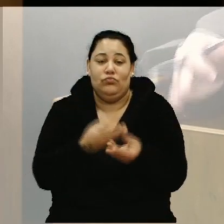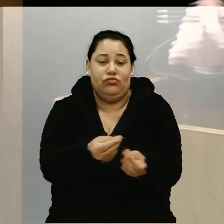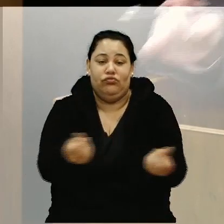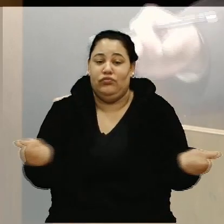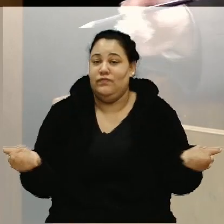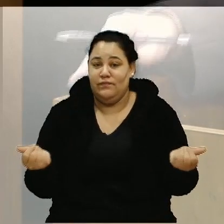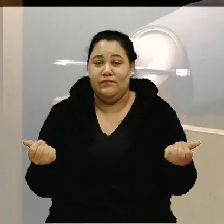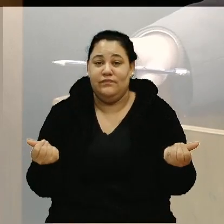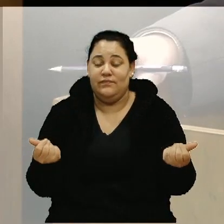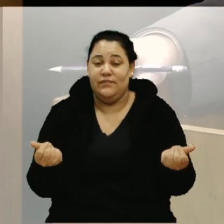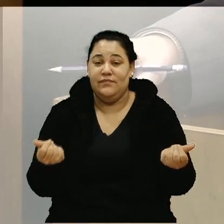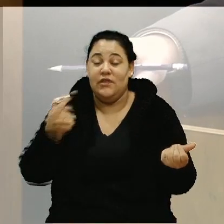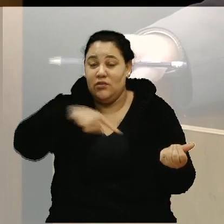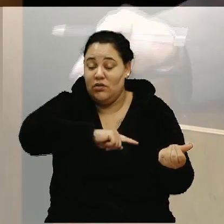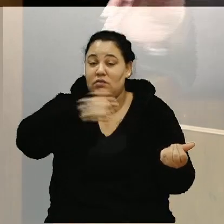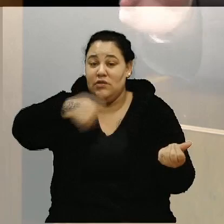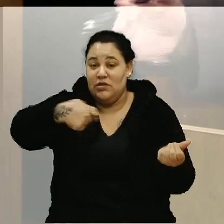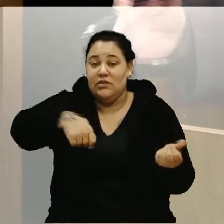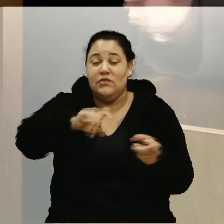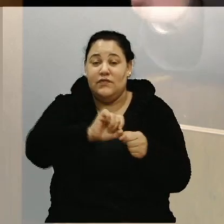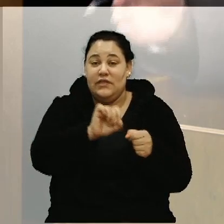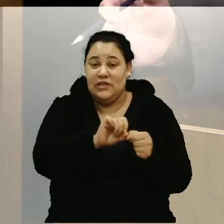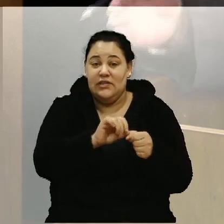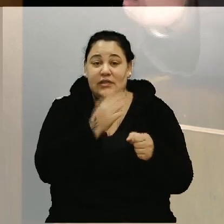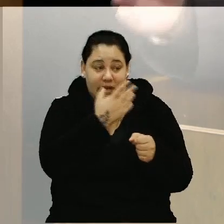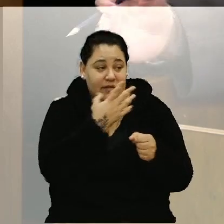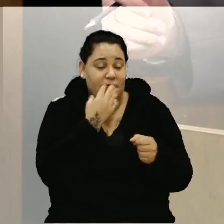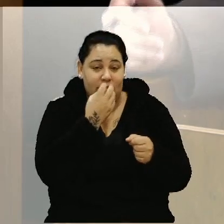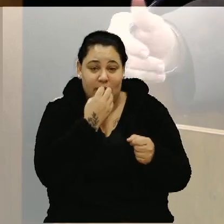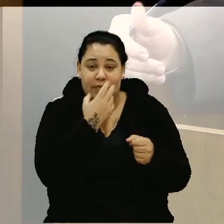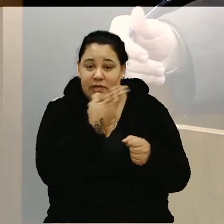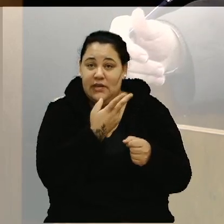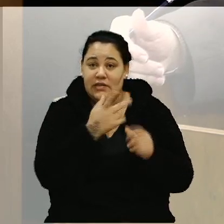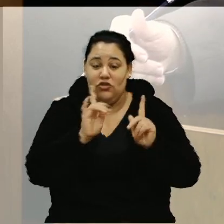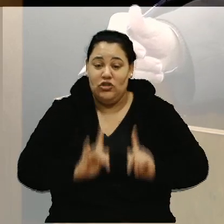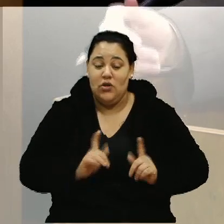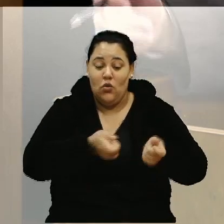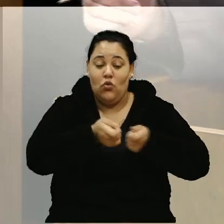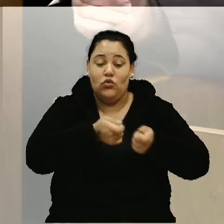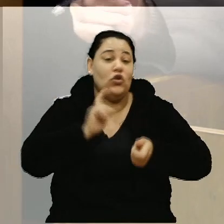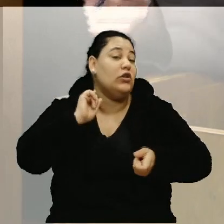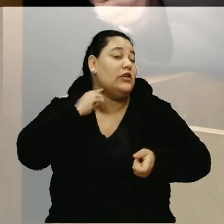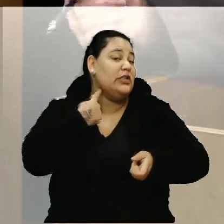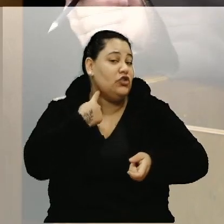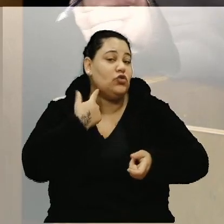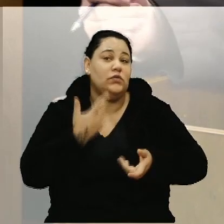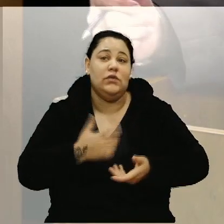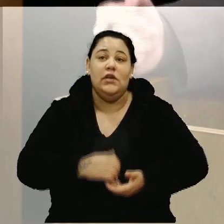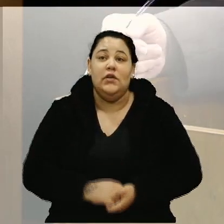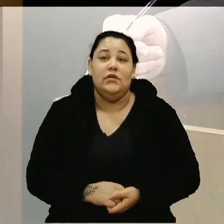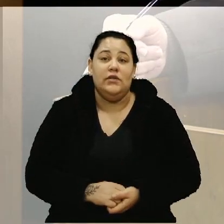gente precisa fazer, vereador Camires, essa gestão de resíduos, tá?